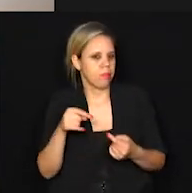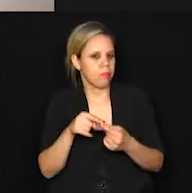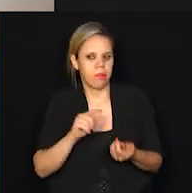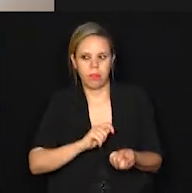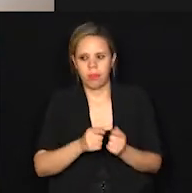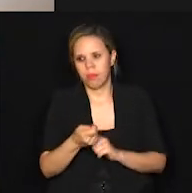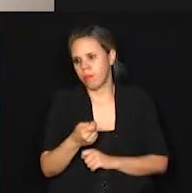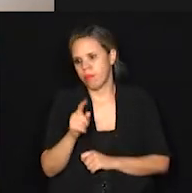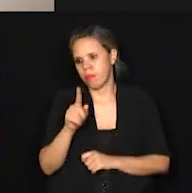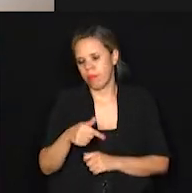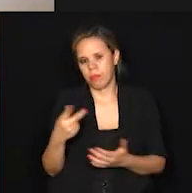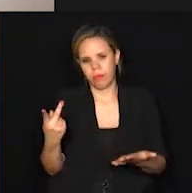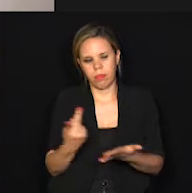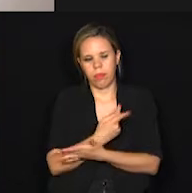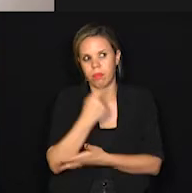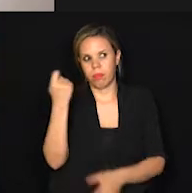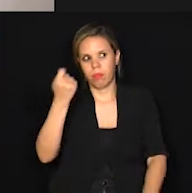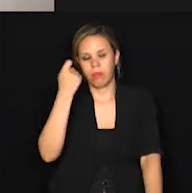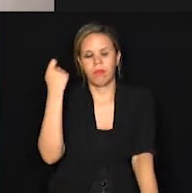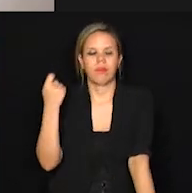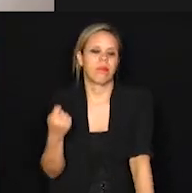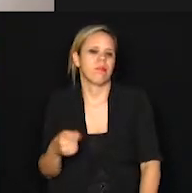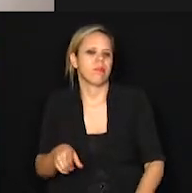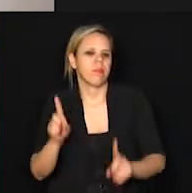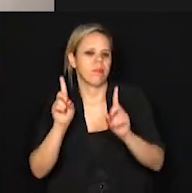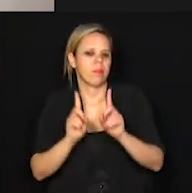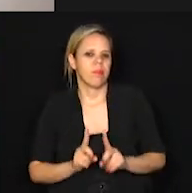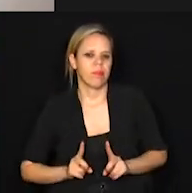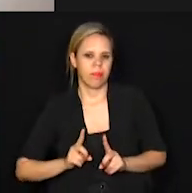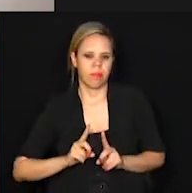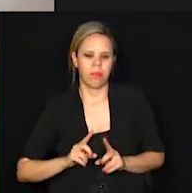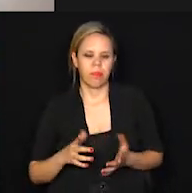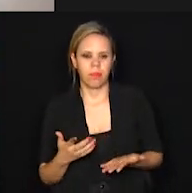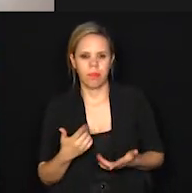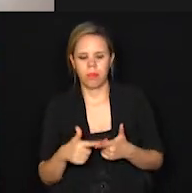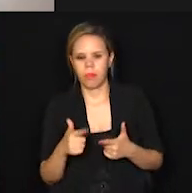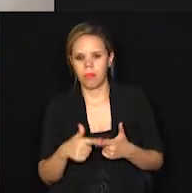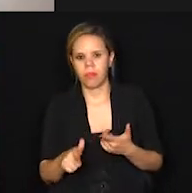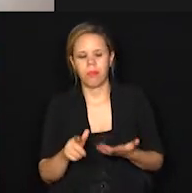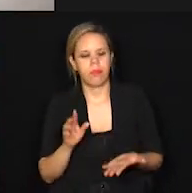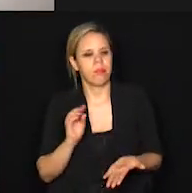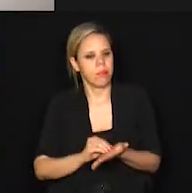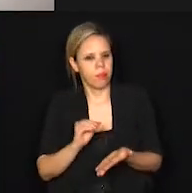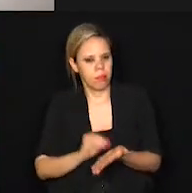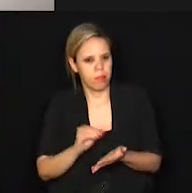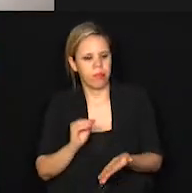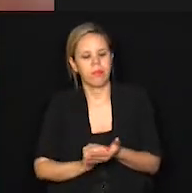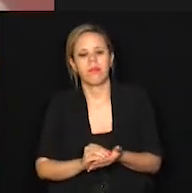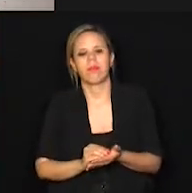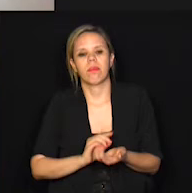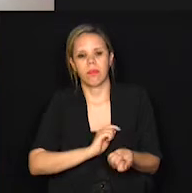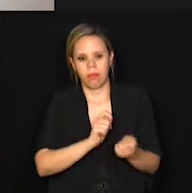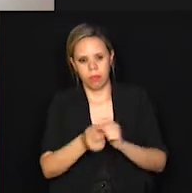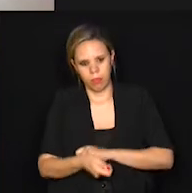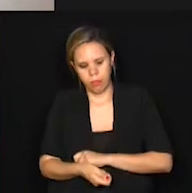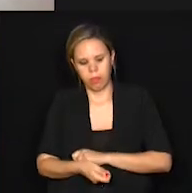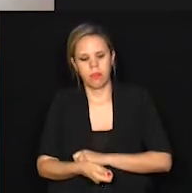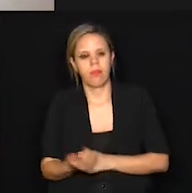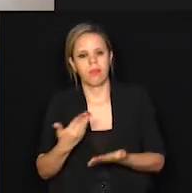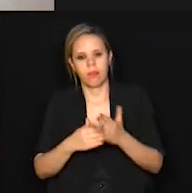que essa deficiência ela está na grande maioria das escolas públicas, tanto estadual quanto